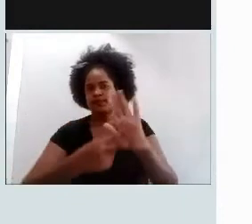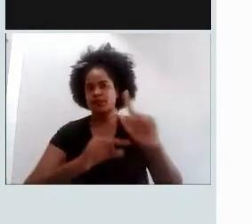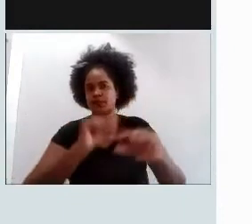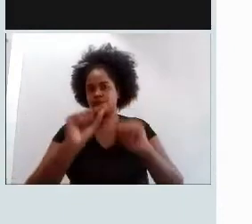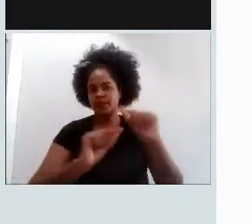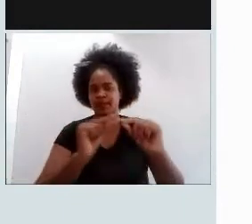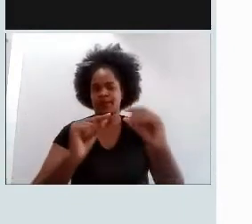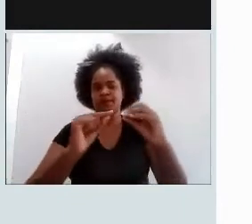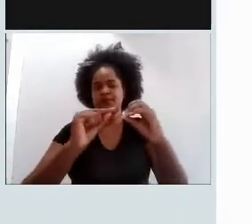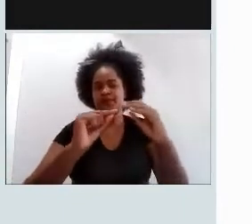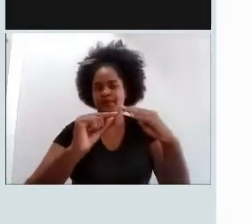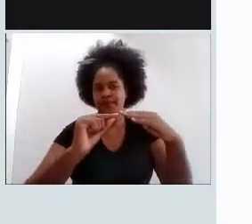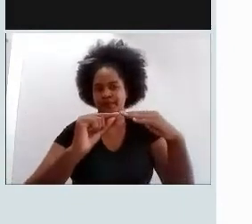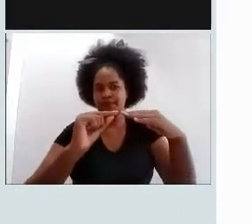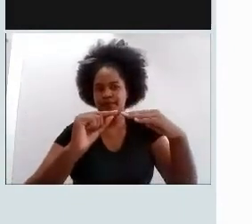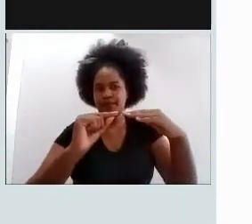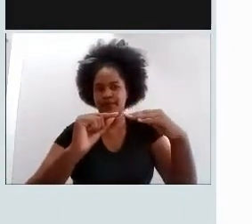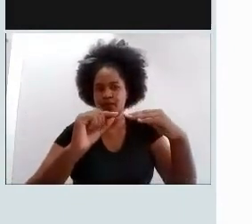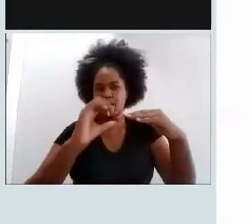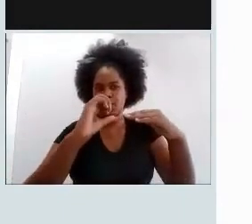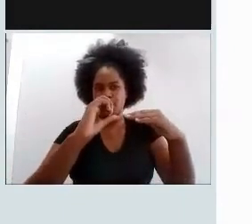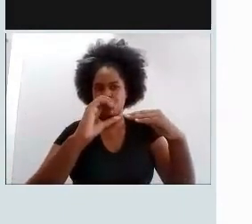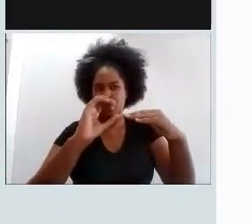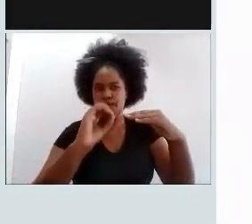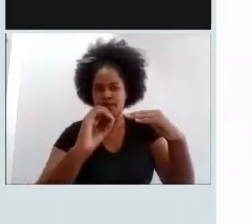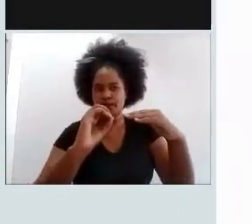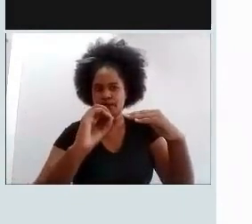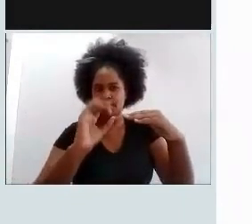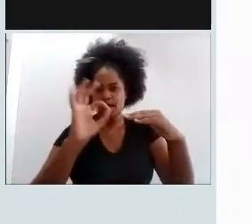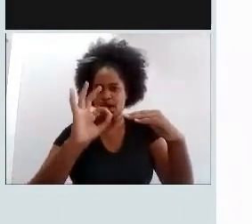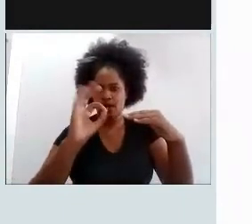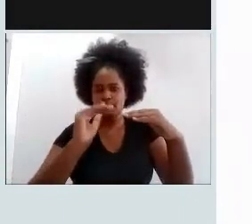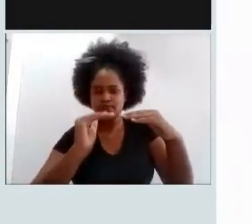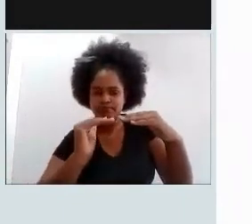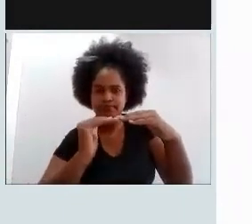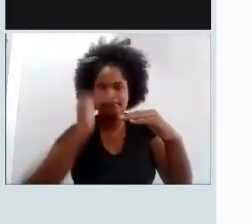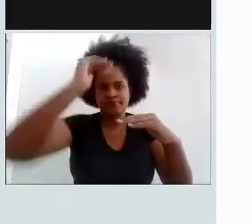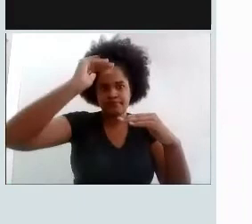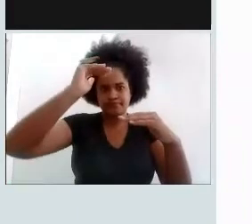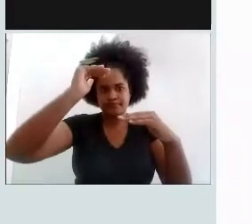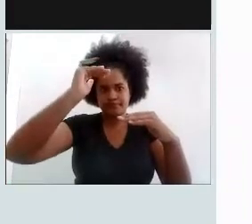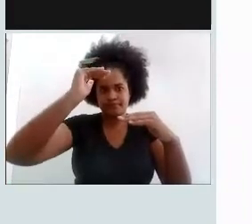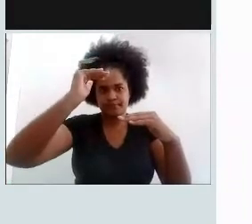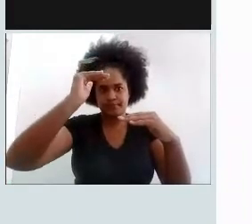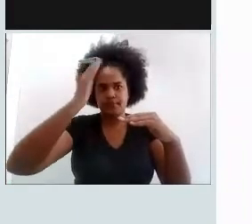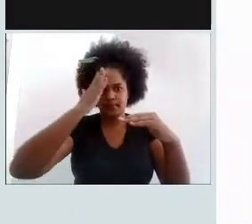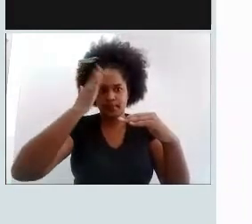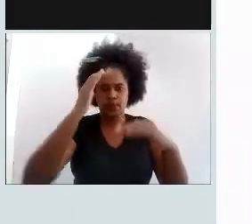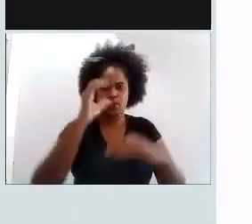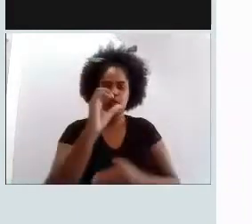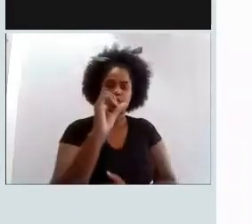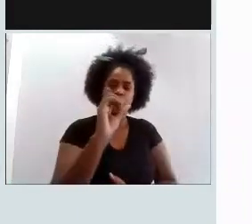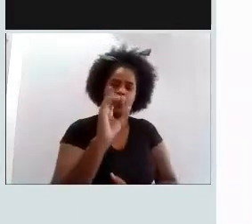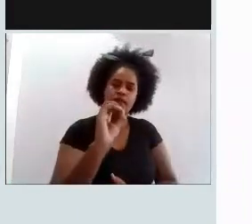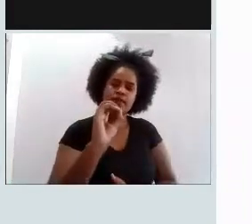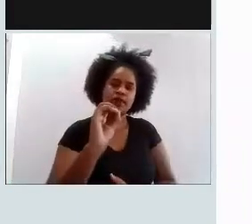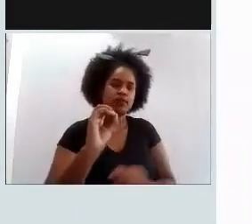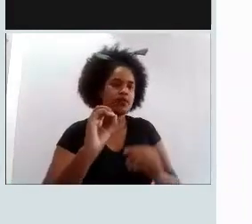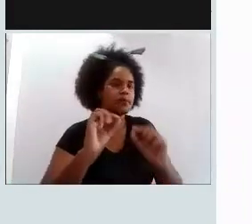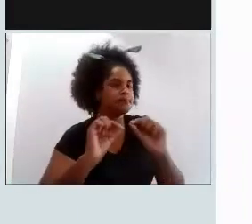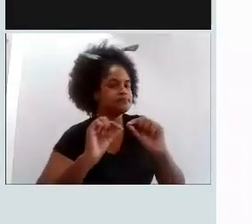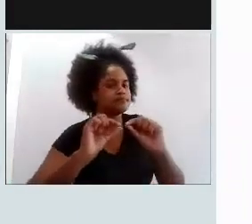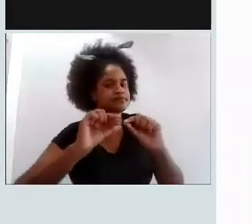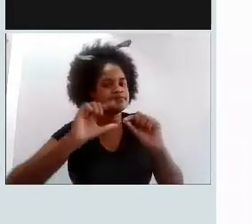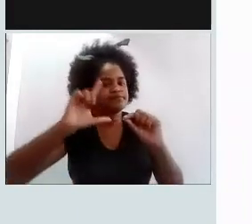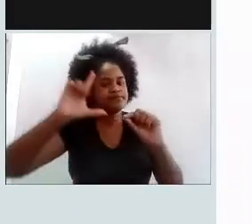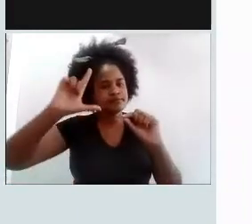É diferente do triângulo acutângulo, que o triângulo acutângulo, ele só é acutângulo se todos os ângulos forem menores que 90,